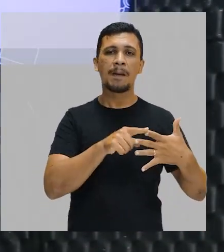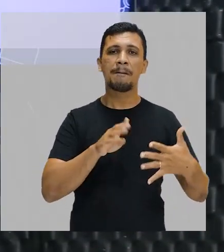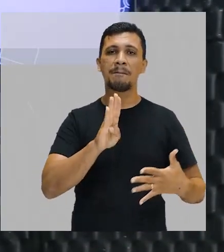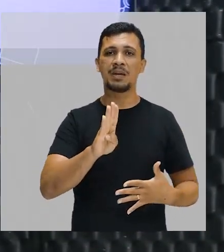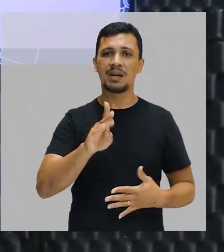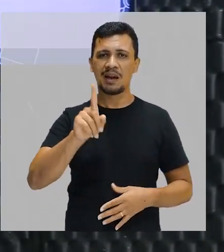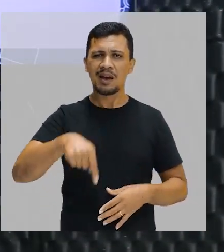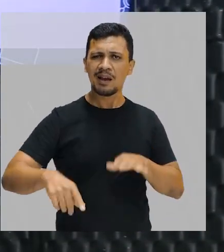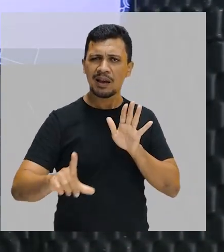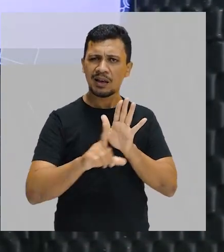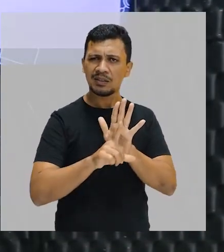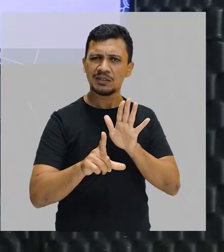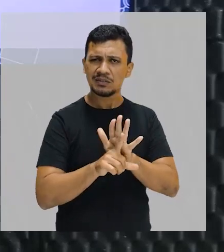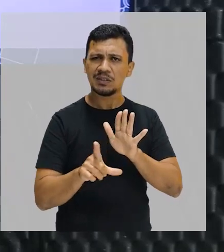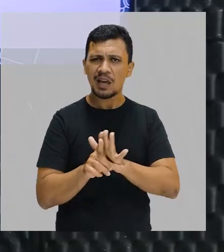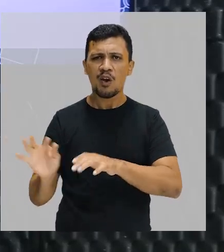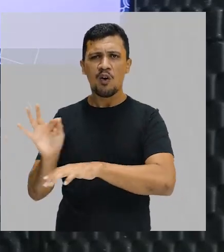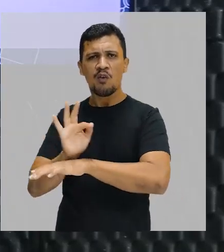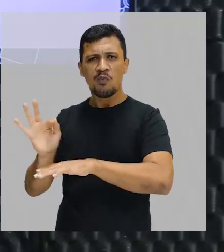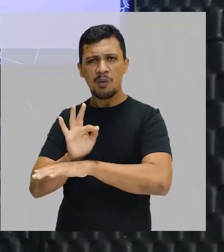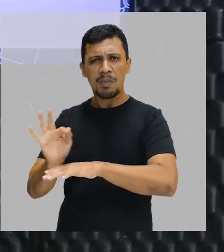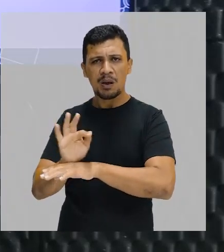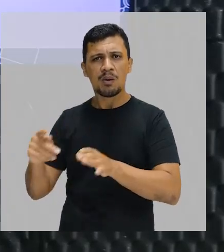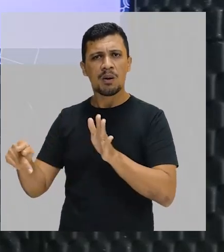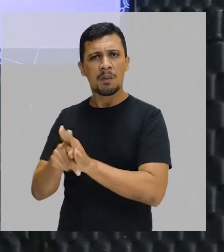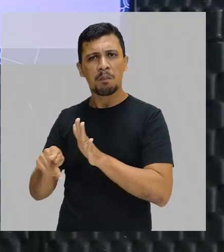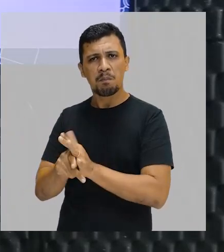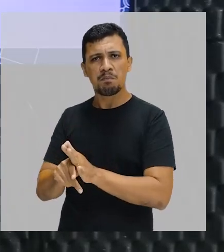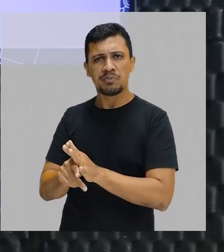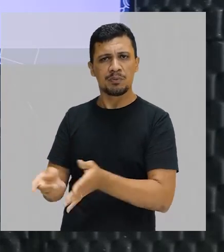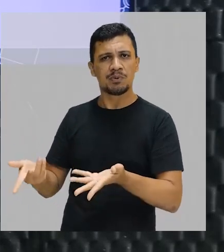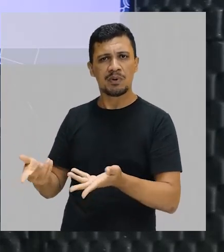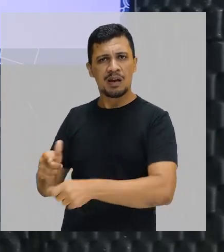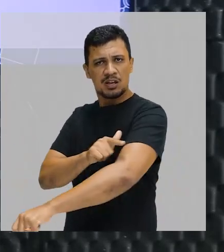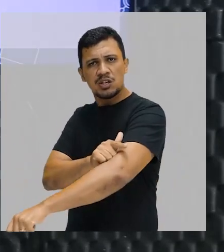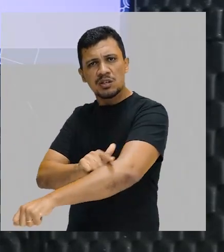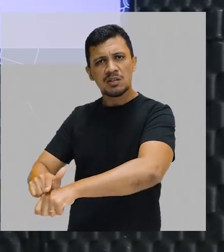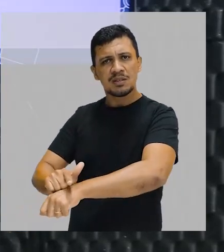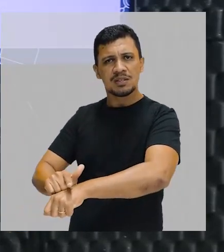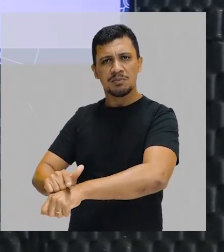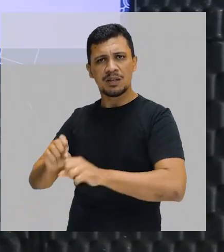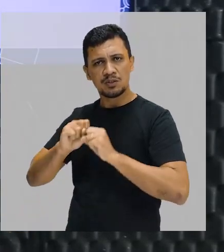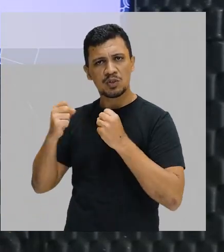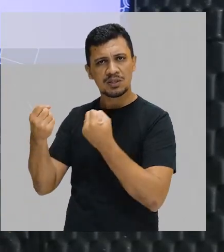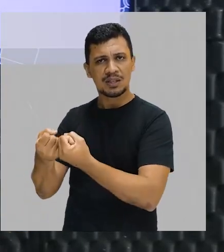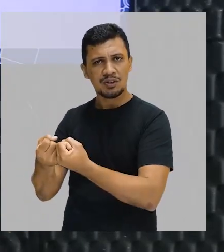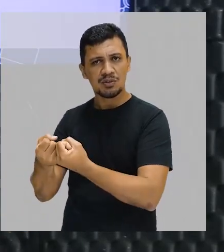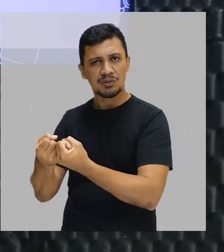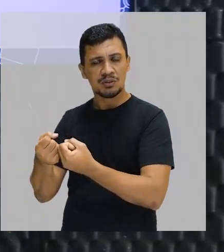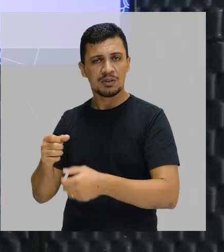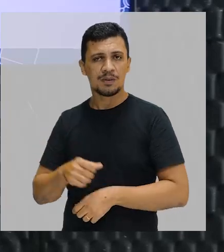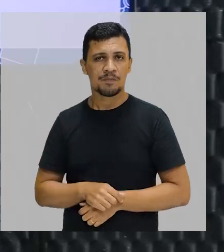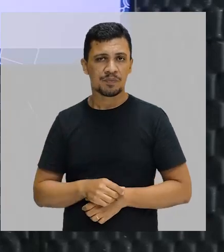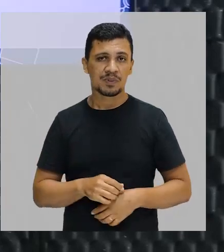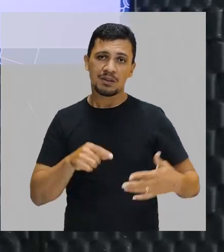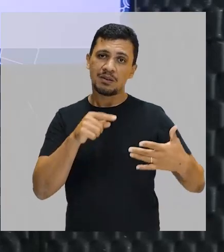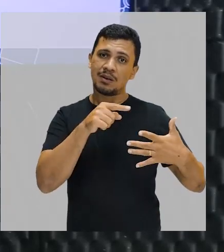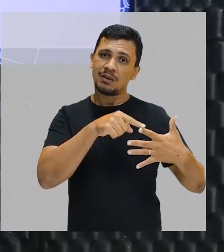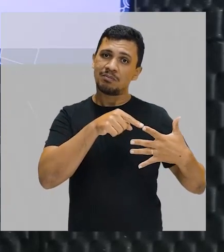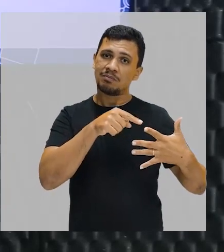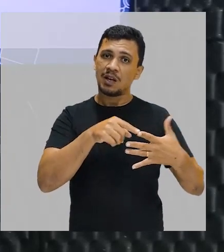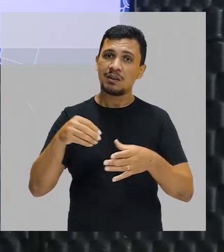estabelecidas formalmente para disciplinar a vida em sociedade. Quando a gente fala em lei e regra, nós estamos falando mais da moralidade, isso dentro da filosofia, obviamente,